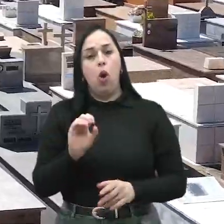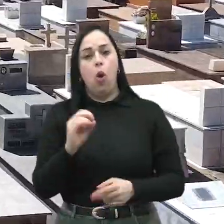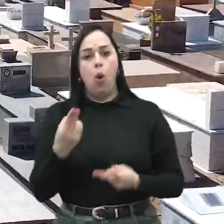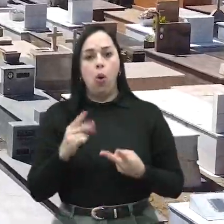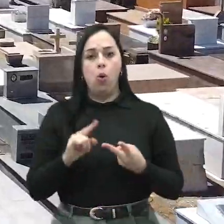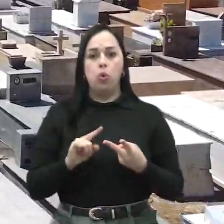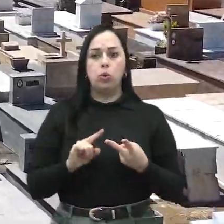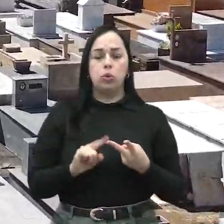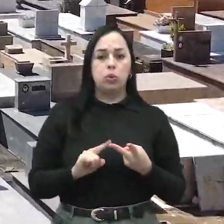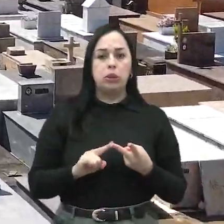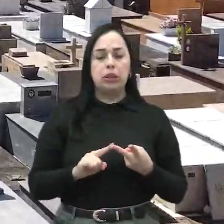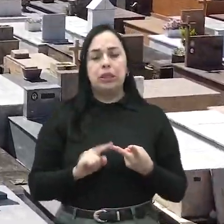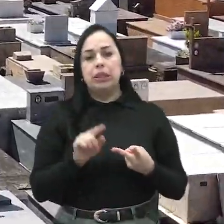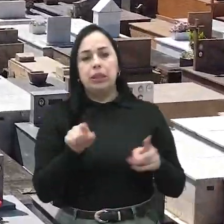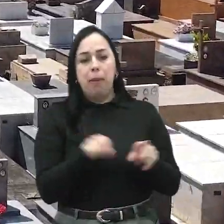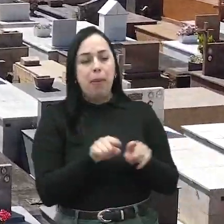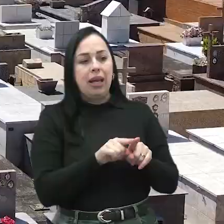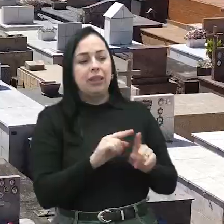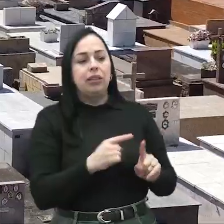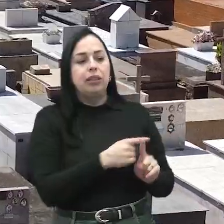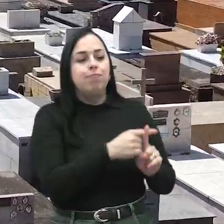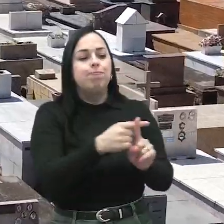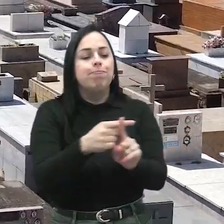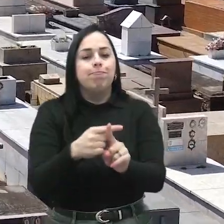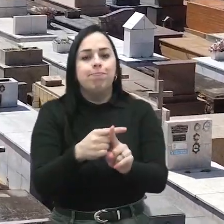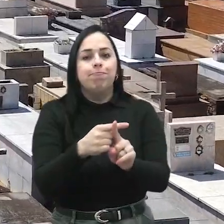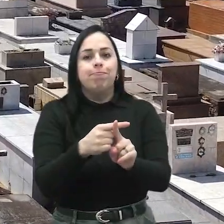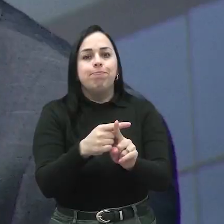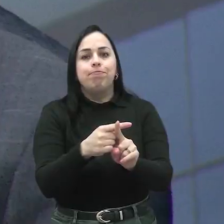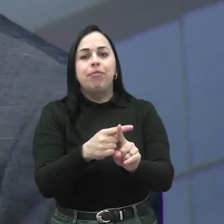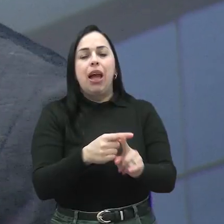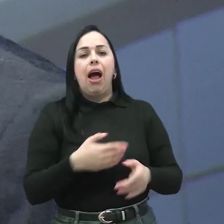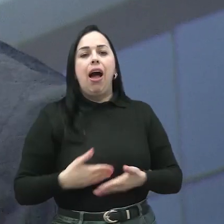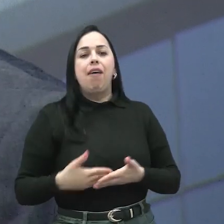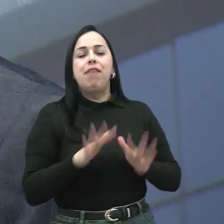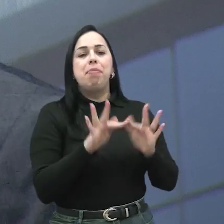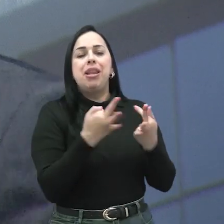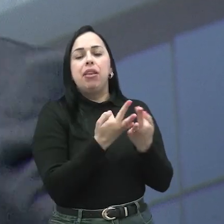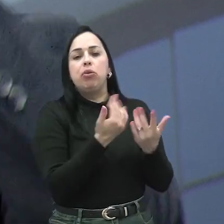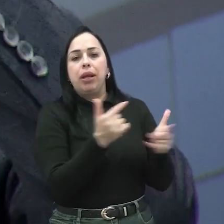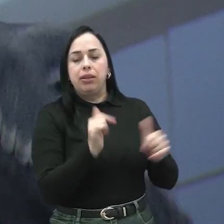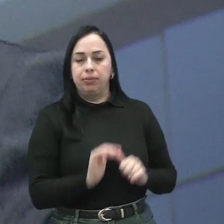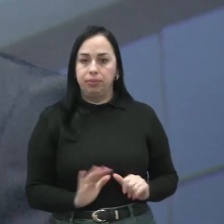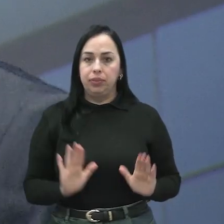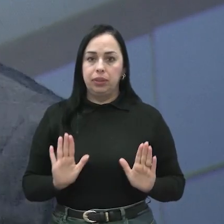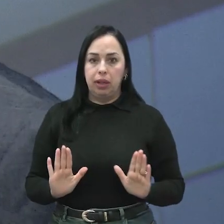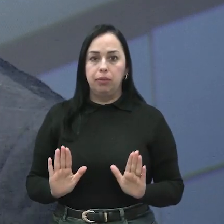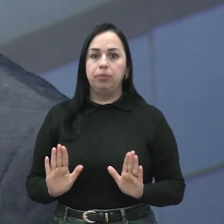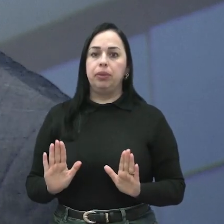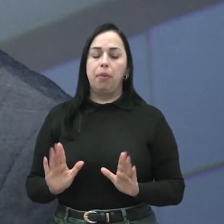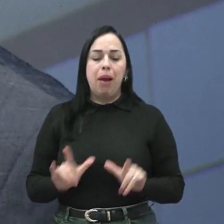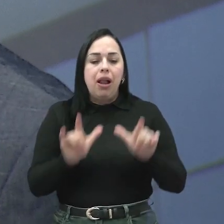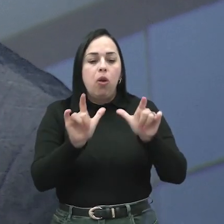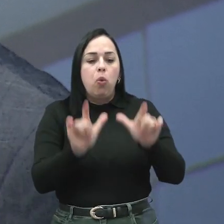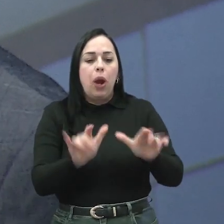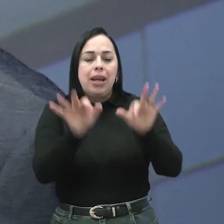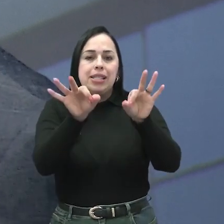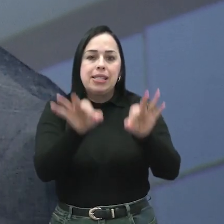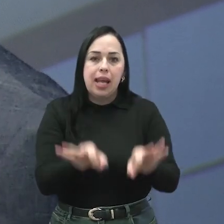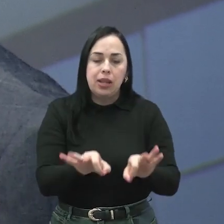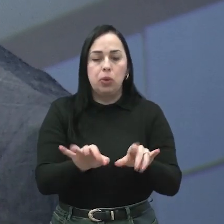nos casos em que os corpos não forem reclamados. De acordo com o parlamentar, além de